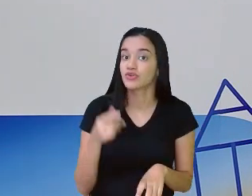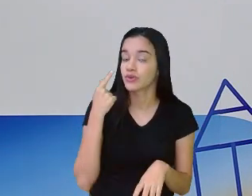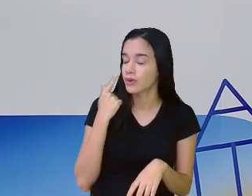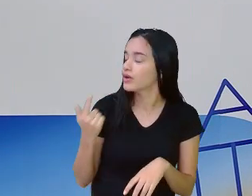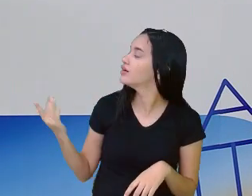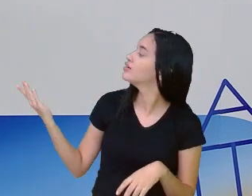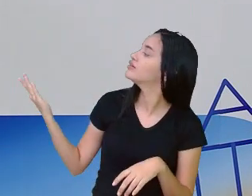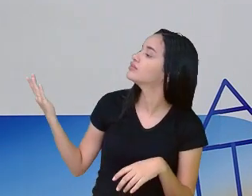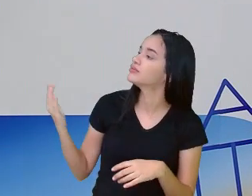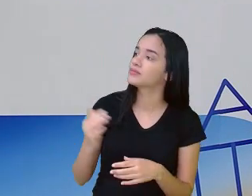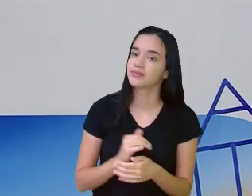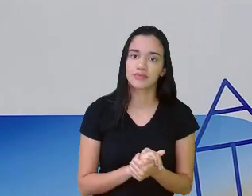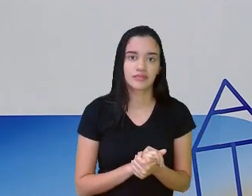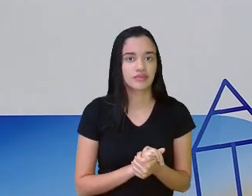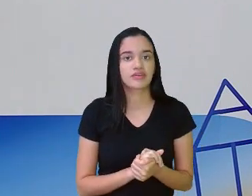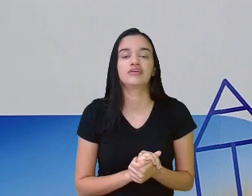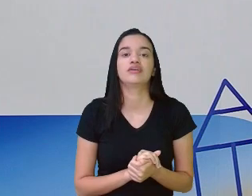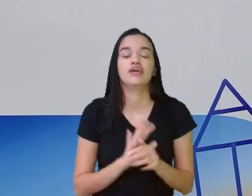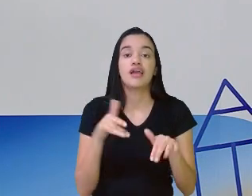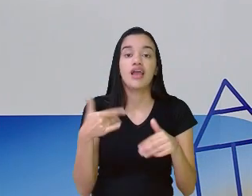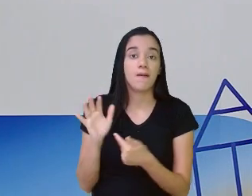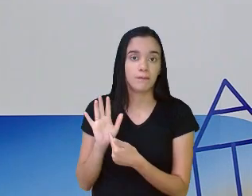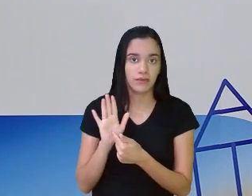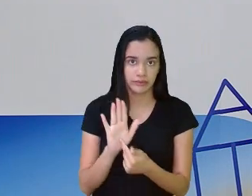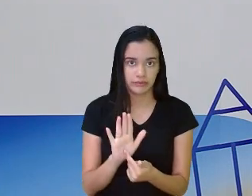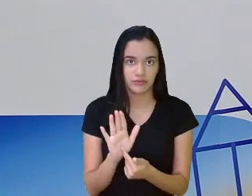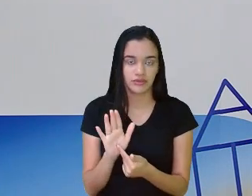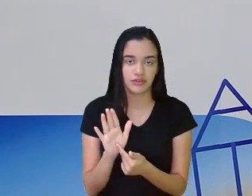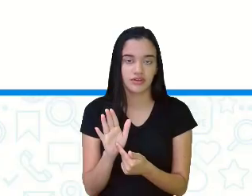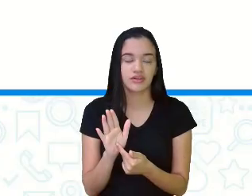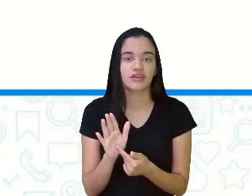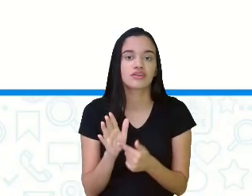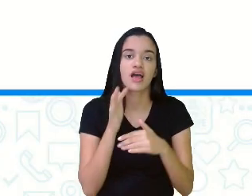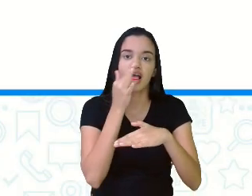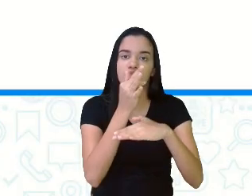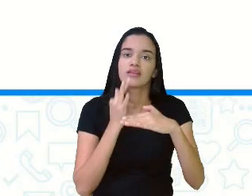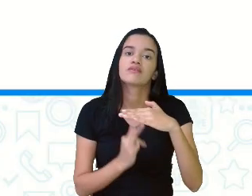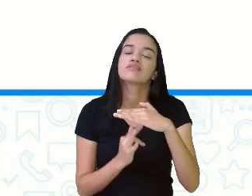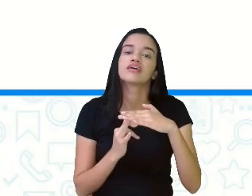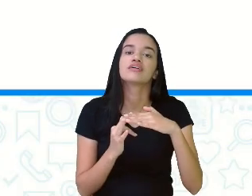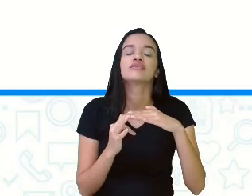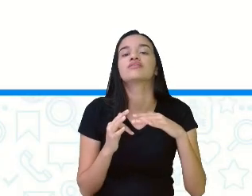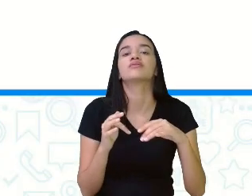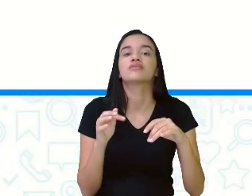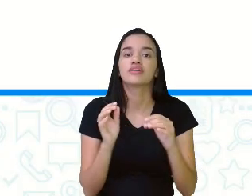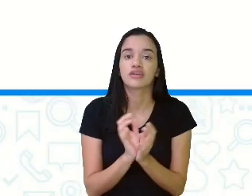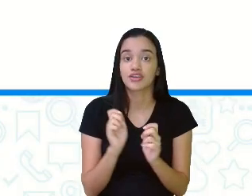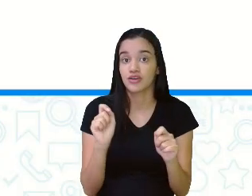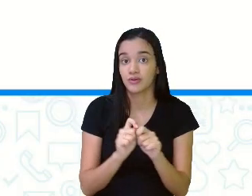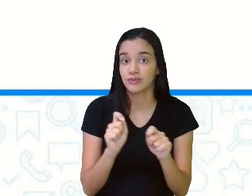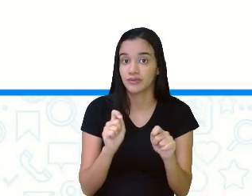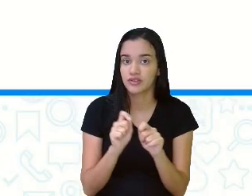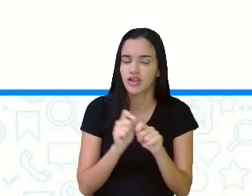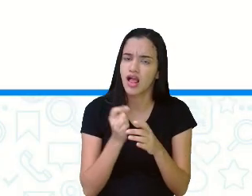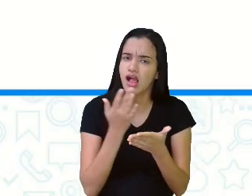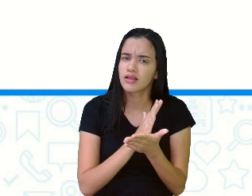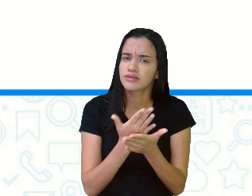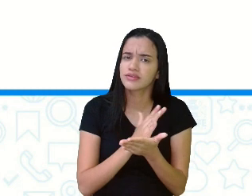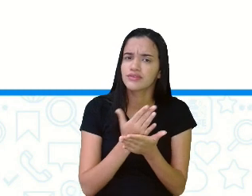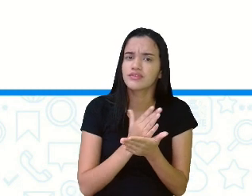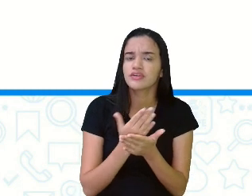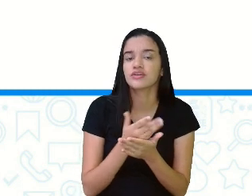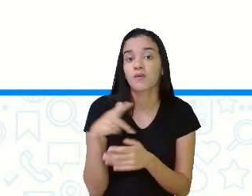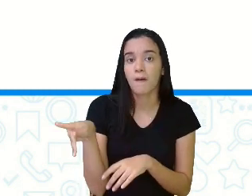aí. No caso, aqui é a representação da fração que eu fiz com relação à barra de chocolate, né? Dividi com a